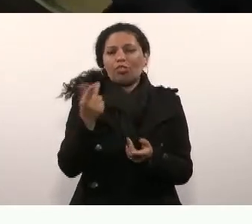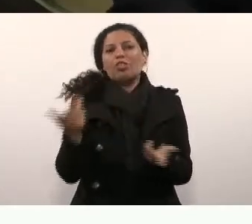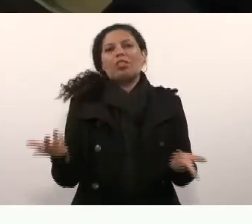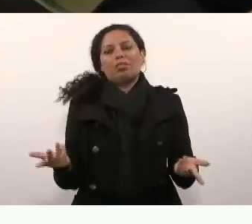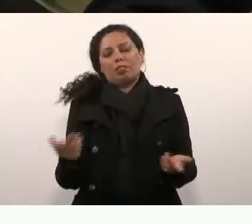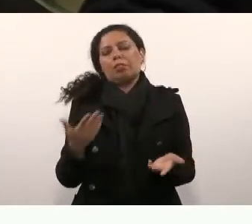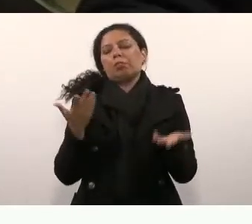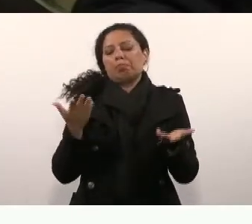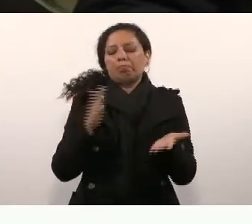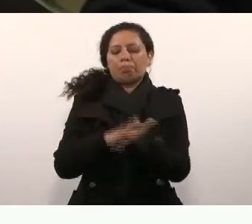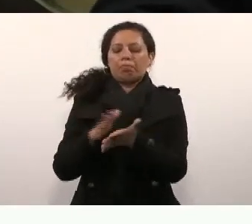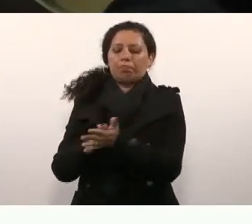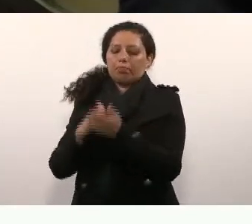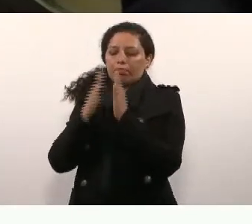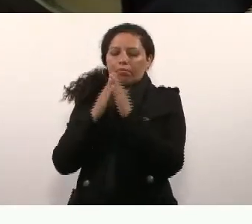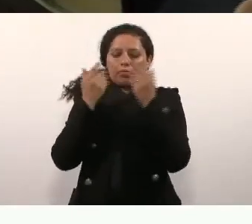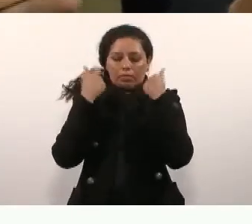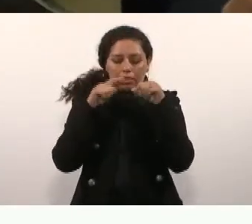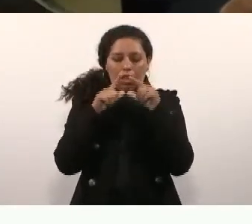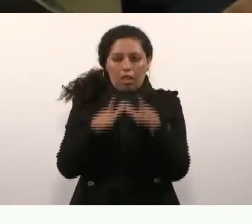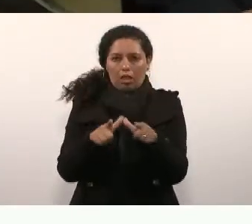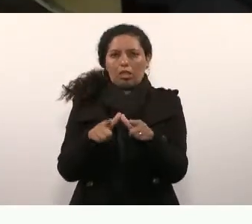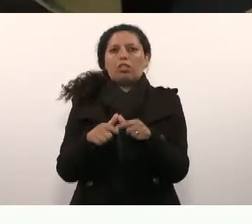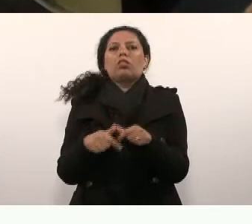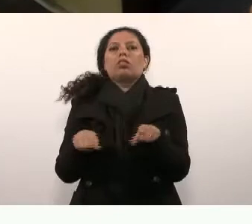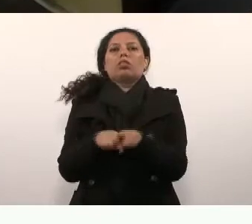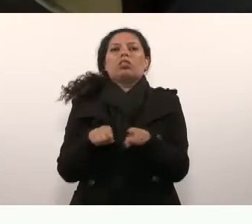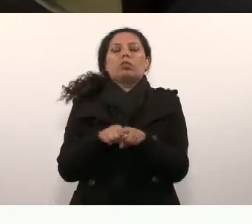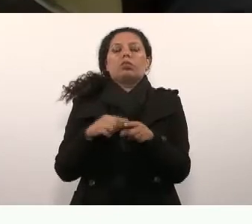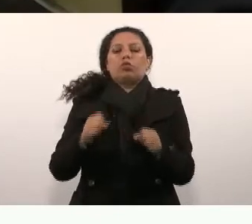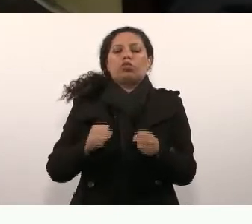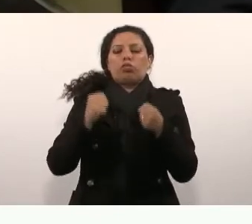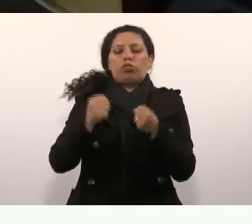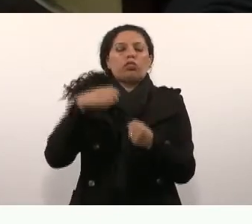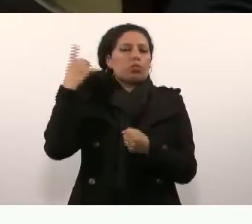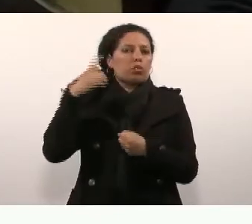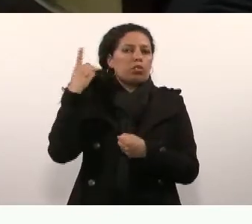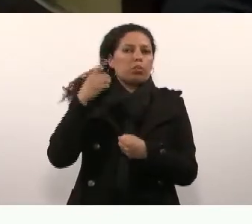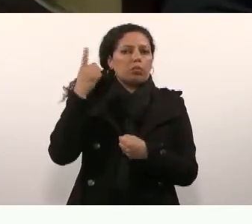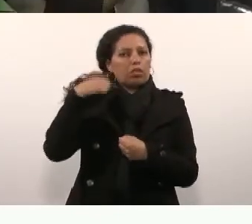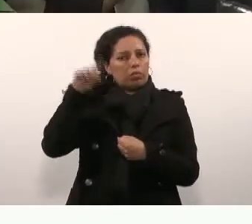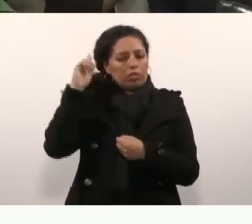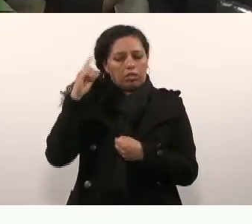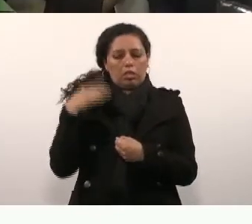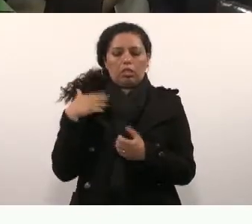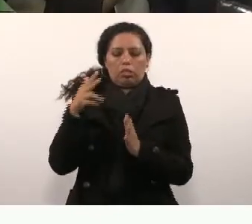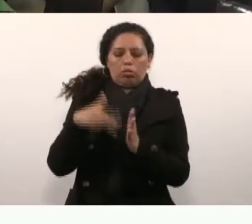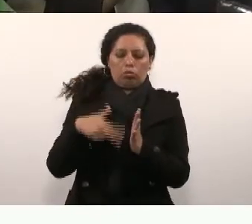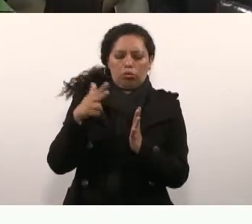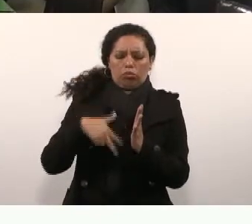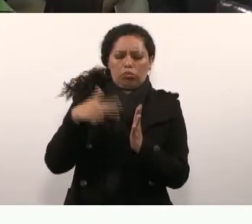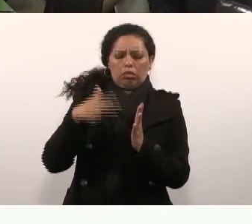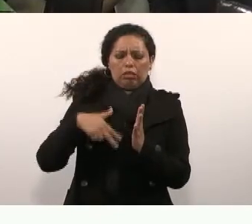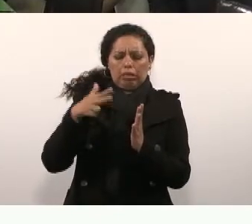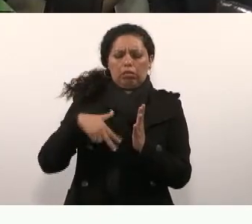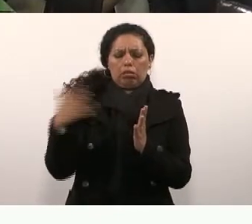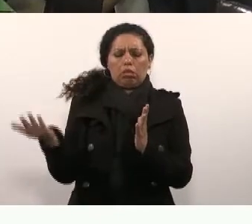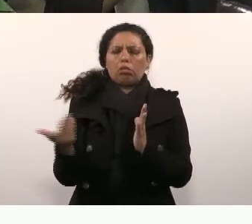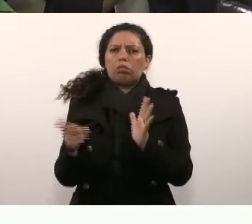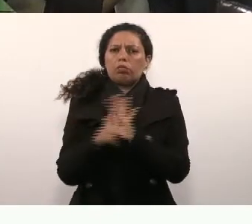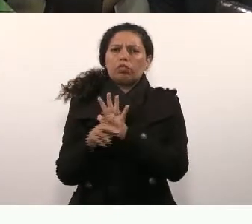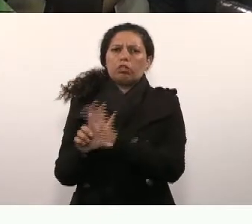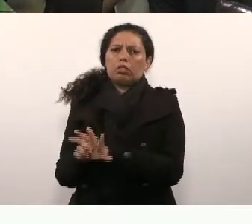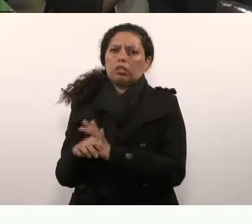Então, eu quero parabenizar o presidente e também a iniciativa do deputado Valdec. Senhor presidente, na verdade, eu estou lendo aqui o projeto fisicamente, ele